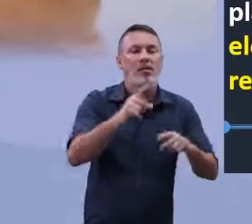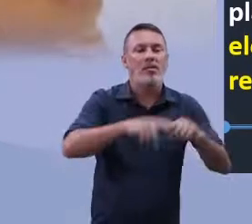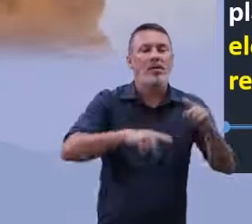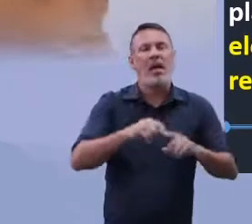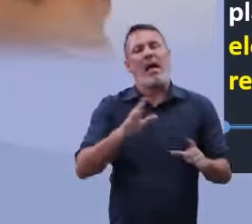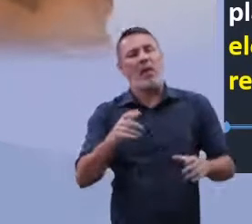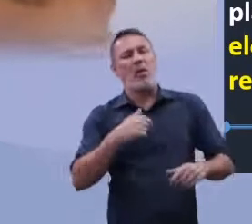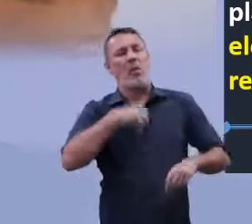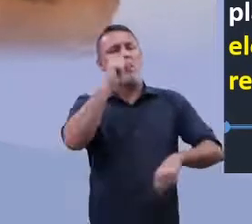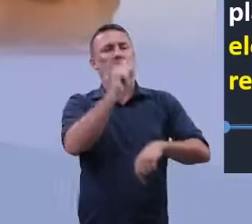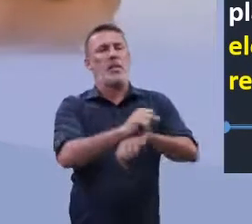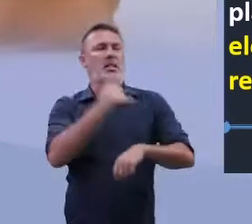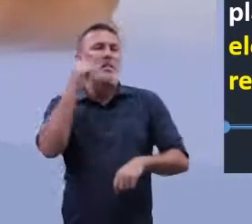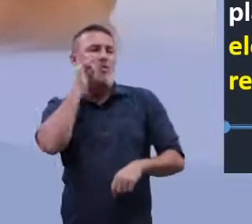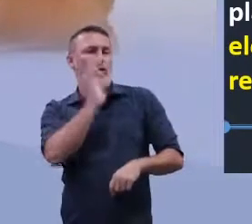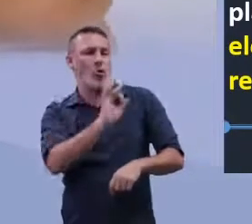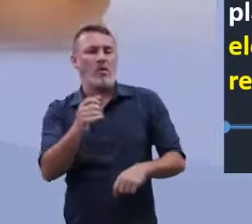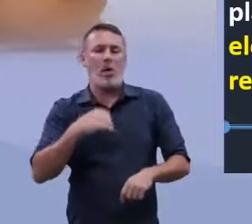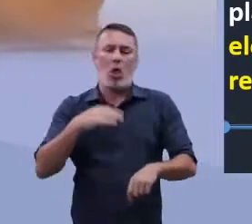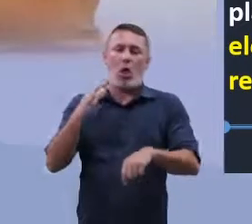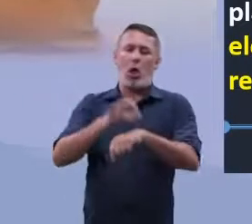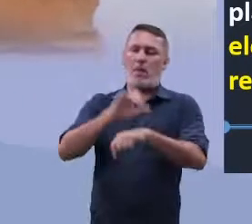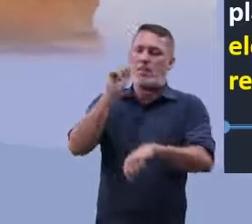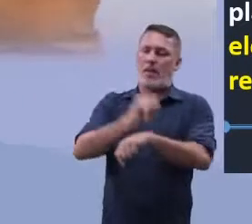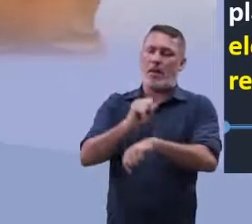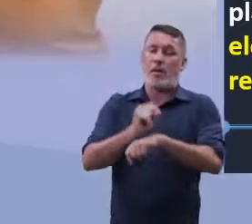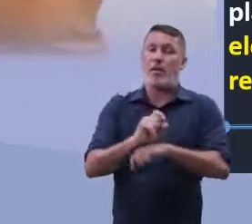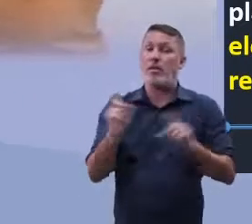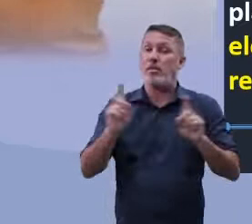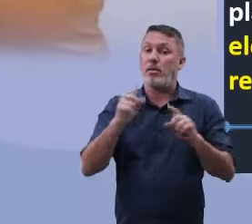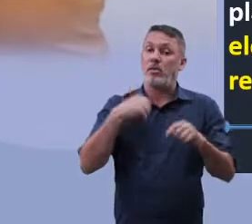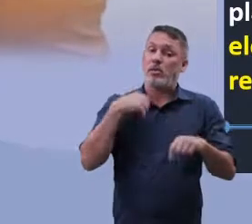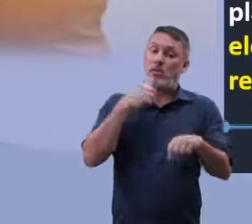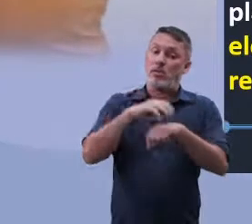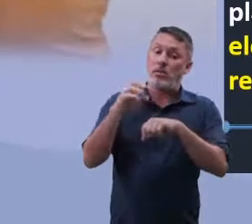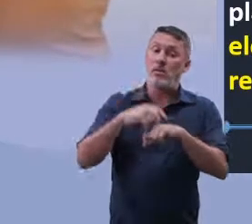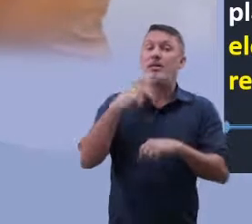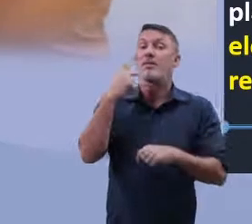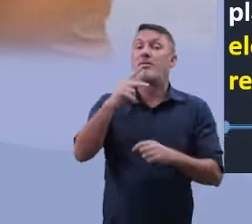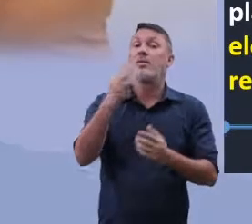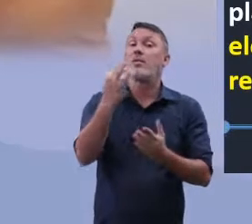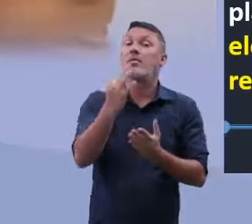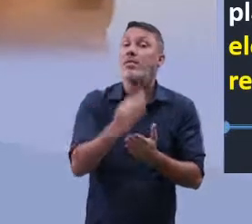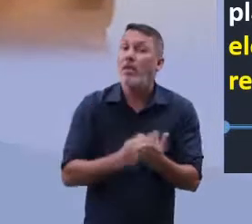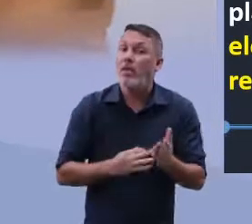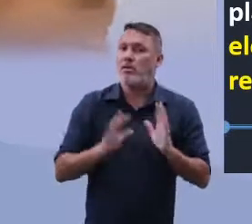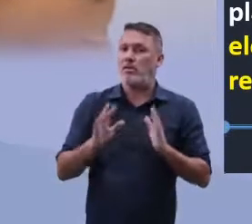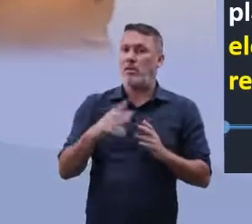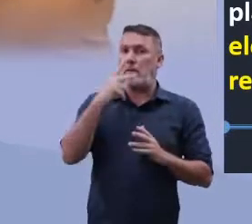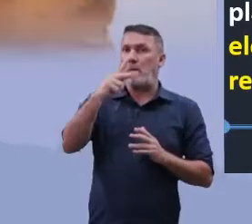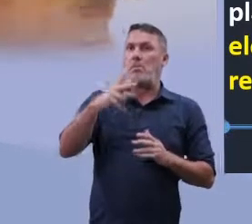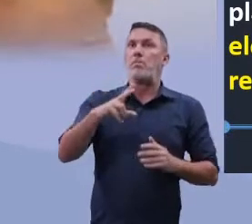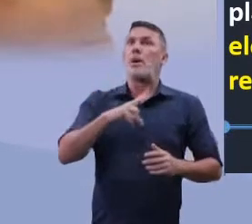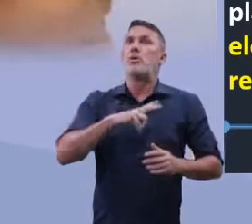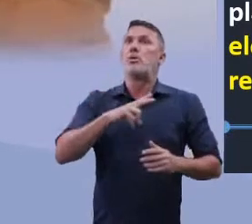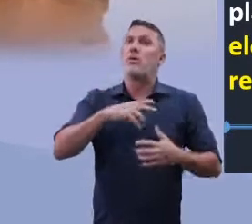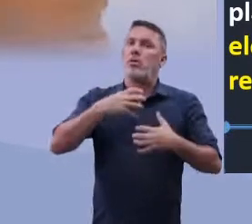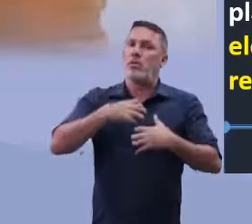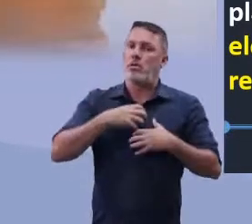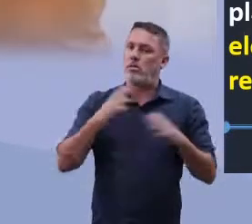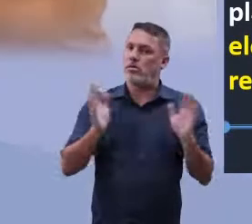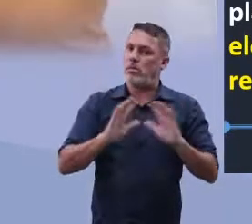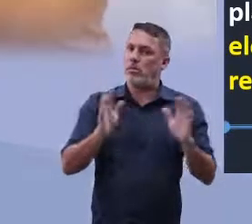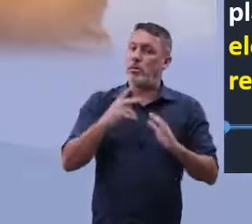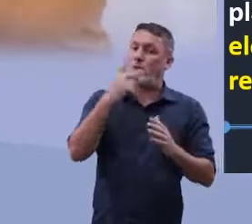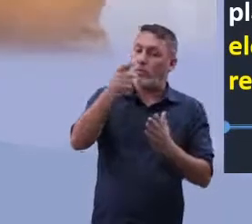para de usar celular novo, para de usar relógio novo. Gente, nós estamos trabalhando a ideia para a sua redação. Na sua redação, você